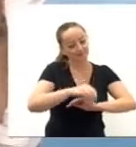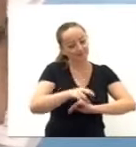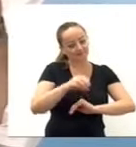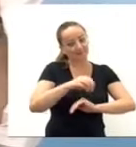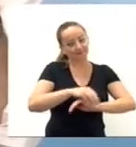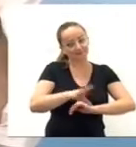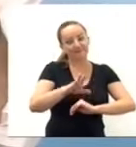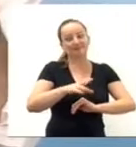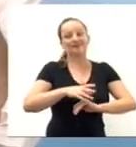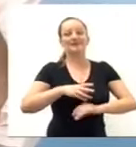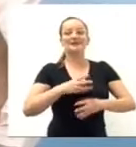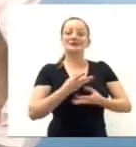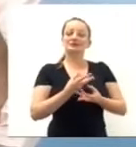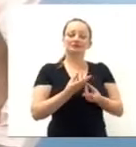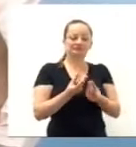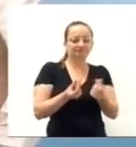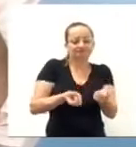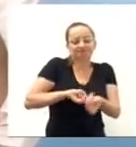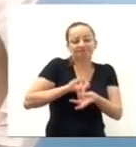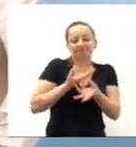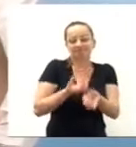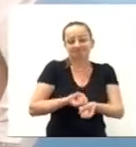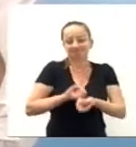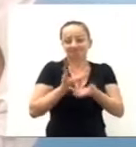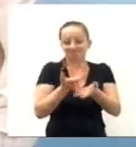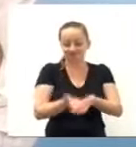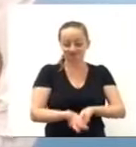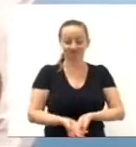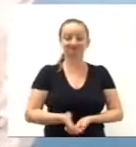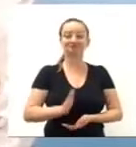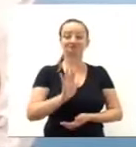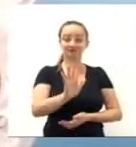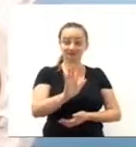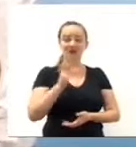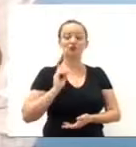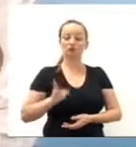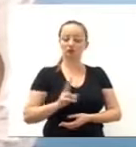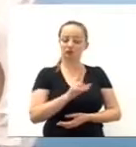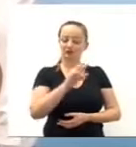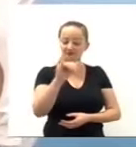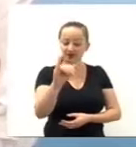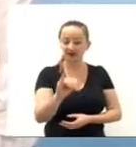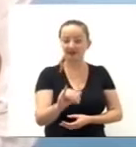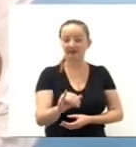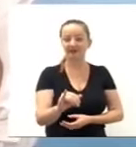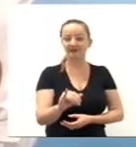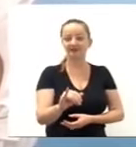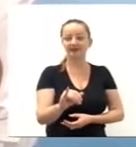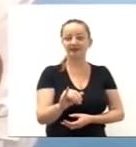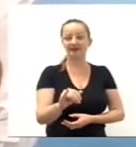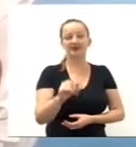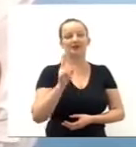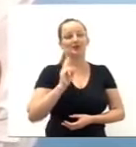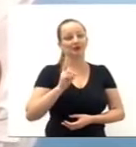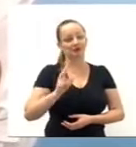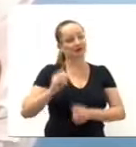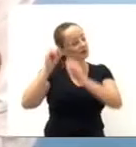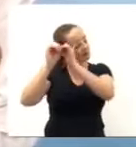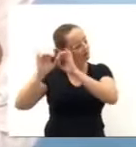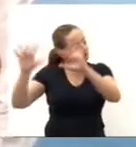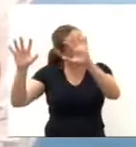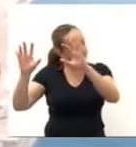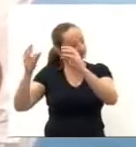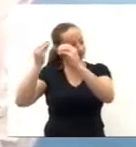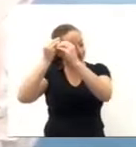você quer uma quantidade de informações, né? Mas nós vamos continuar e tenho esse mapa mental em mente.